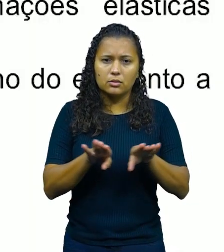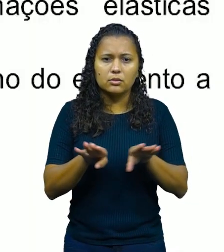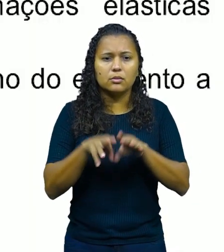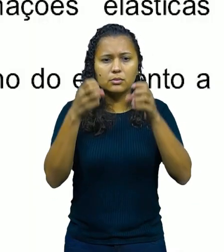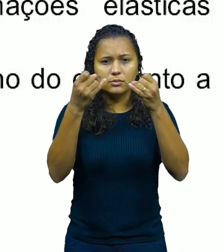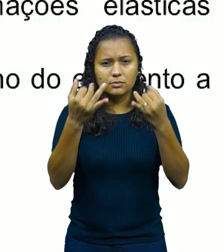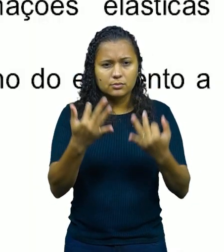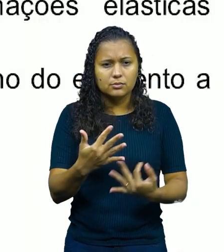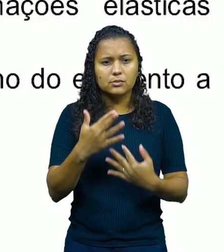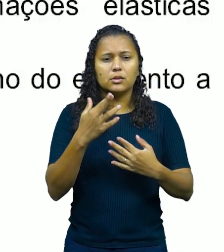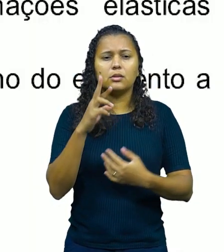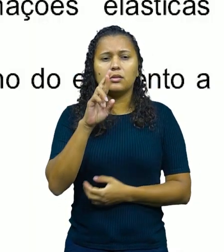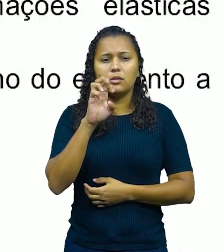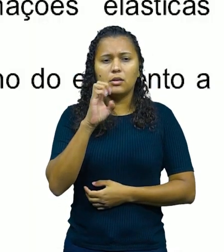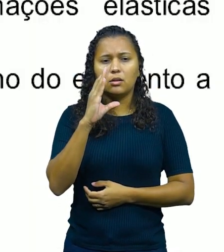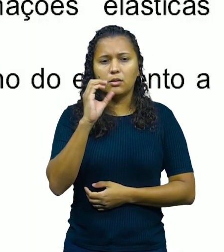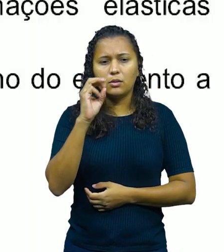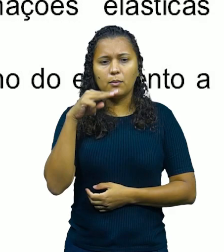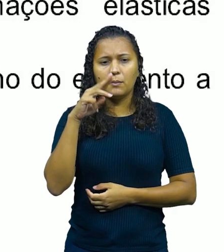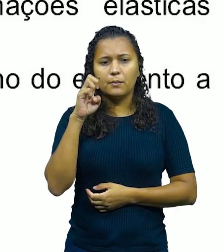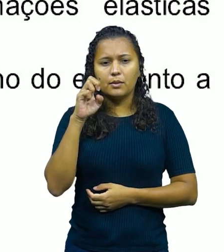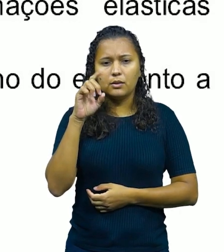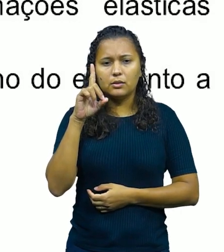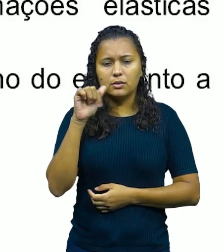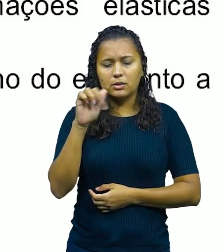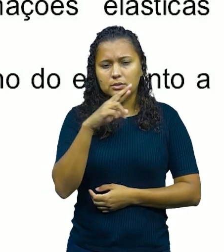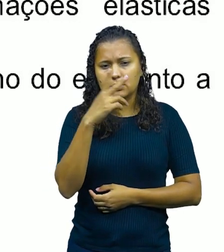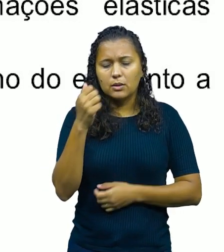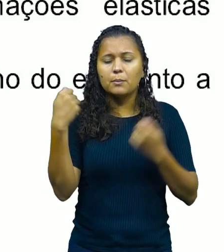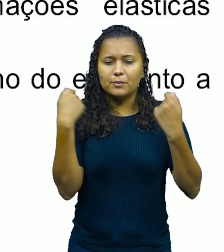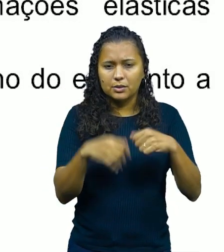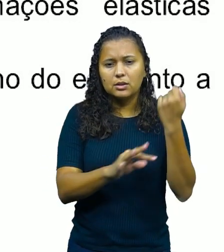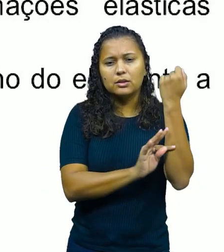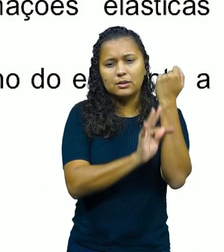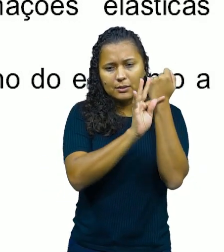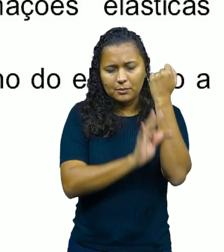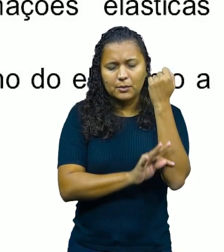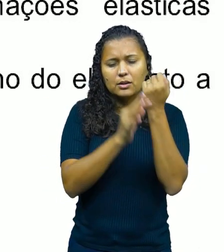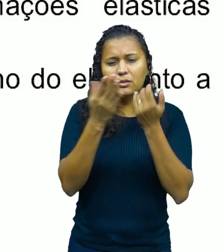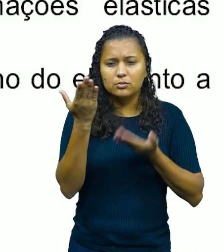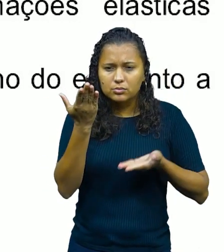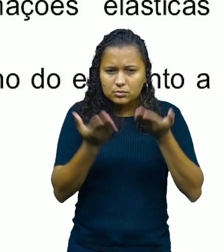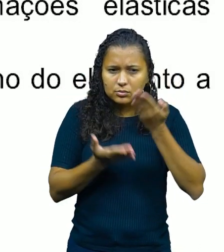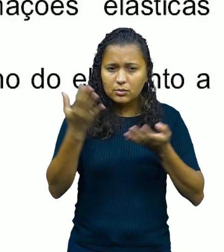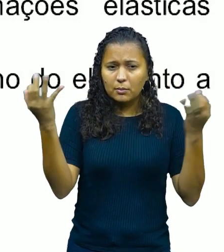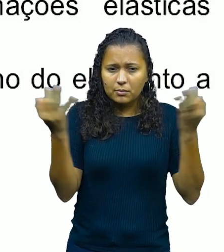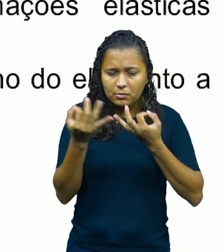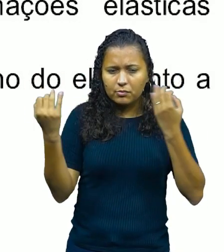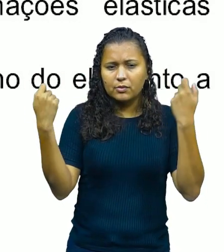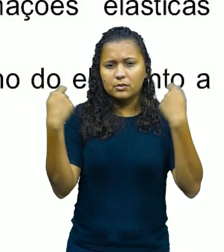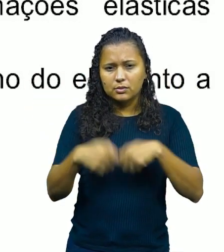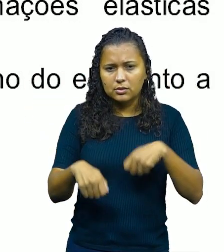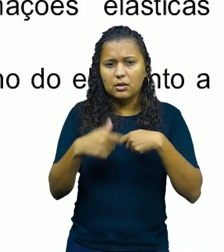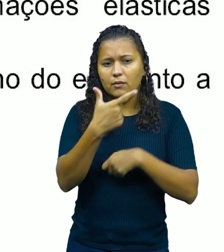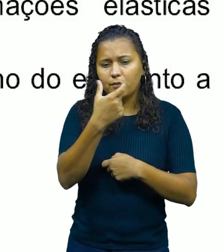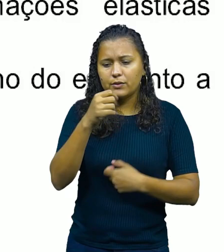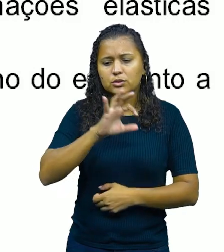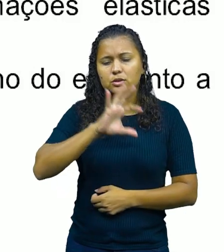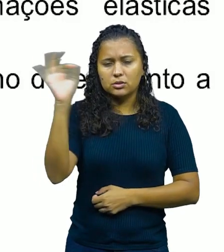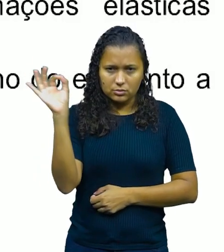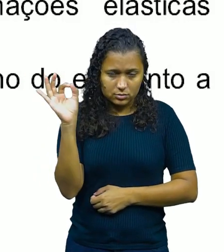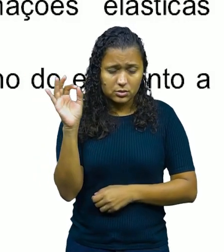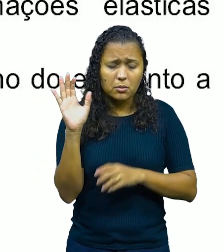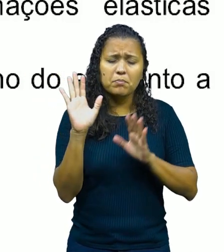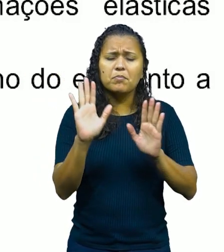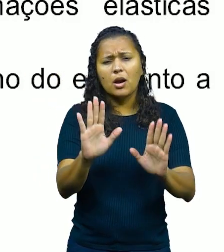Ainda falando sobre recomendação, é necessário também que você tenha um equilíbrio de temperatura, tão perfeita quanto possível e realizada a